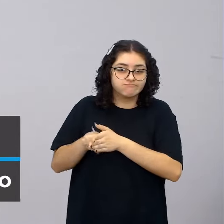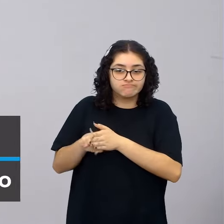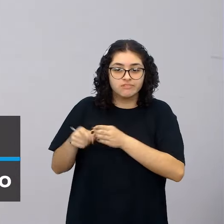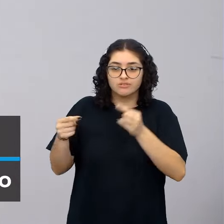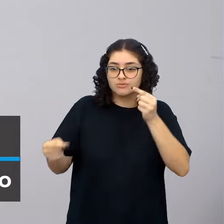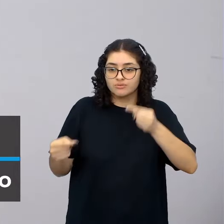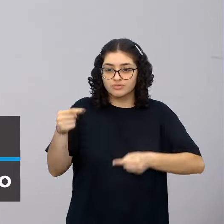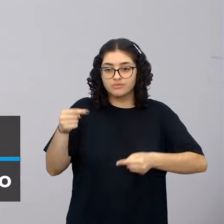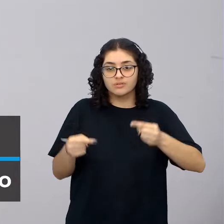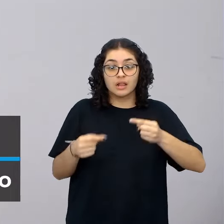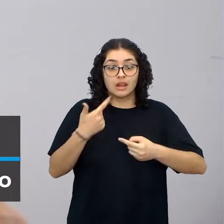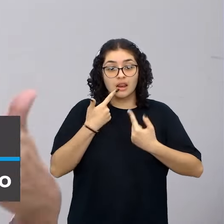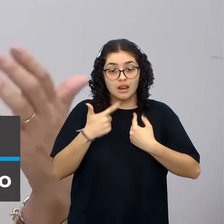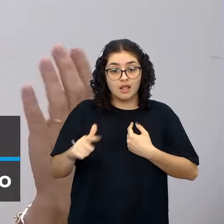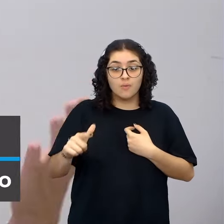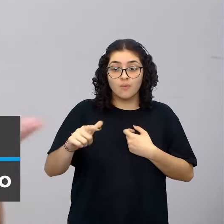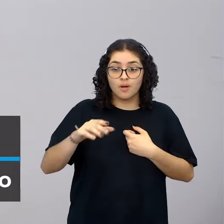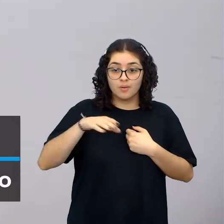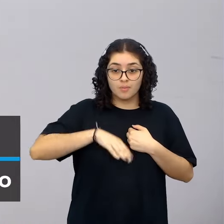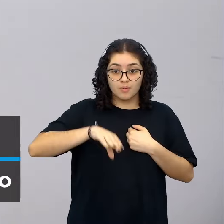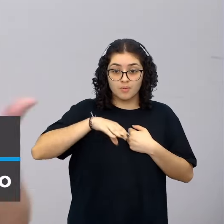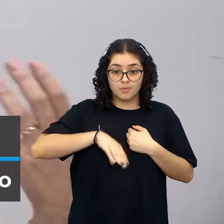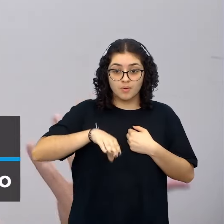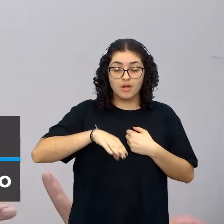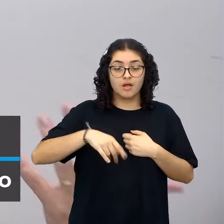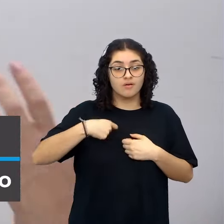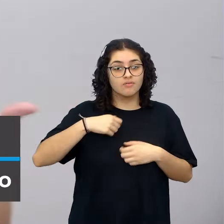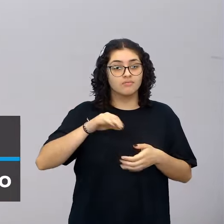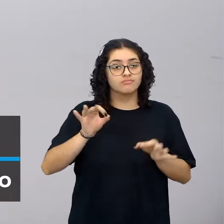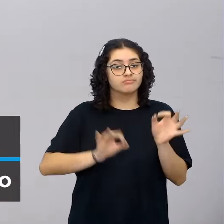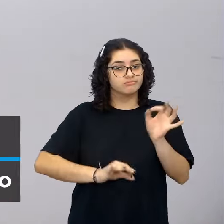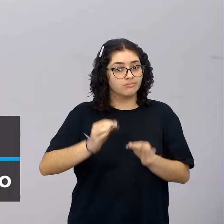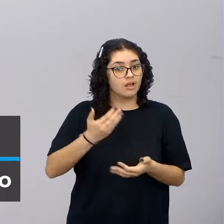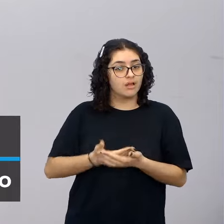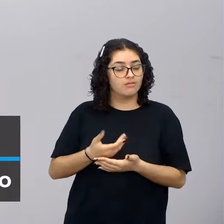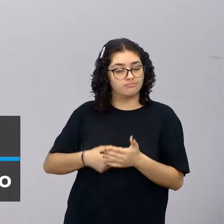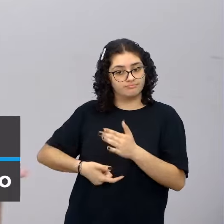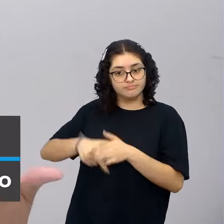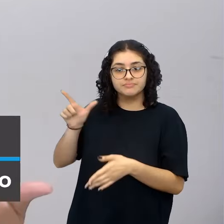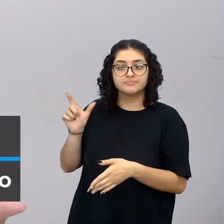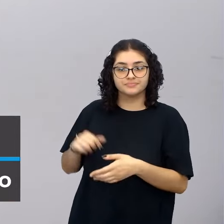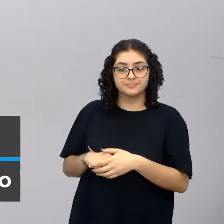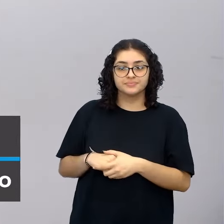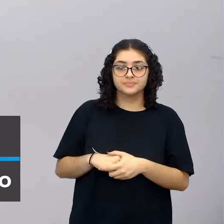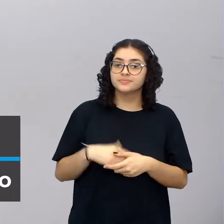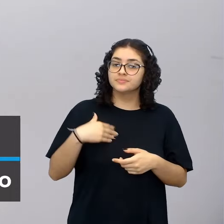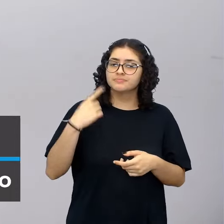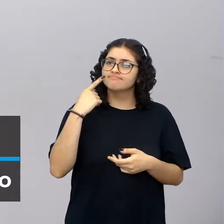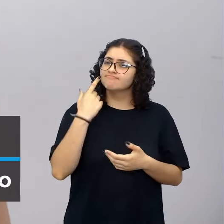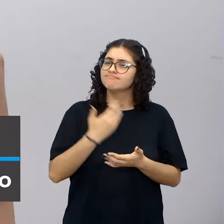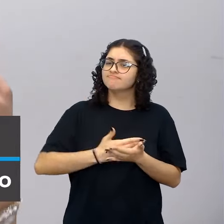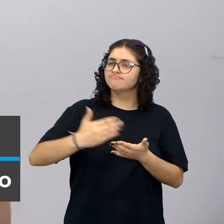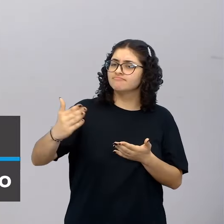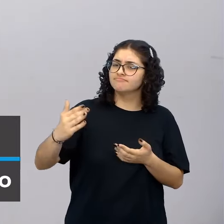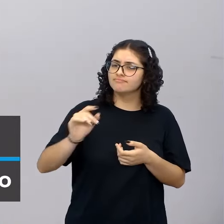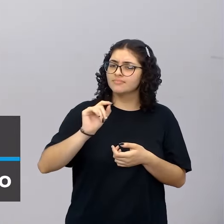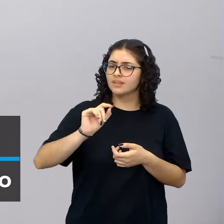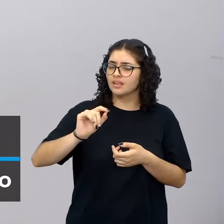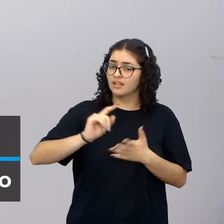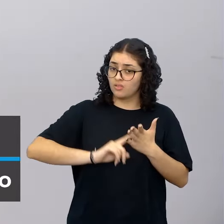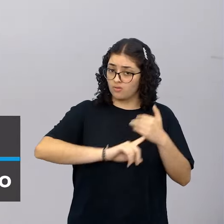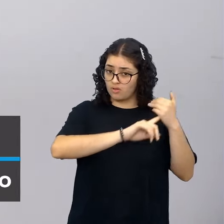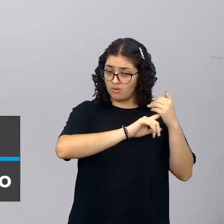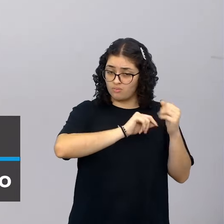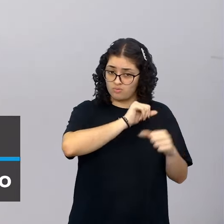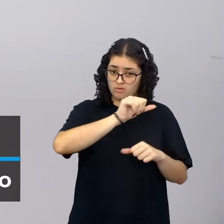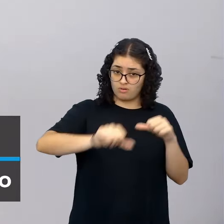discussão. Em língua portuguesa, para ele produzir um texto, eu faço algo antes, né? E aí, se eu começar a pensar o tecnologia e inovação